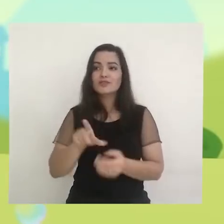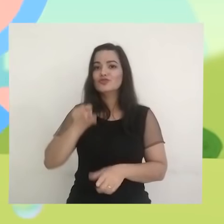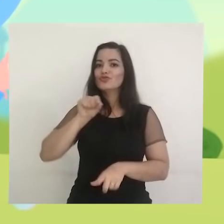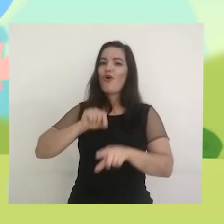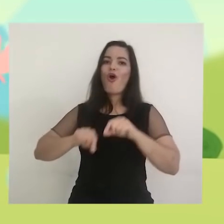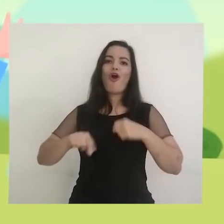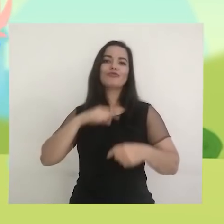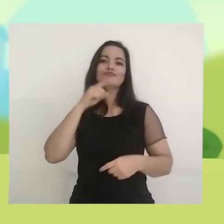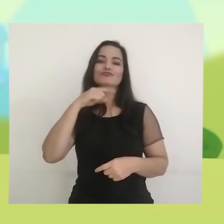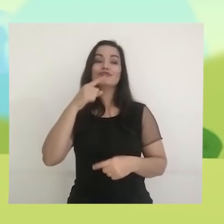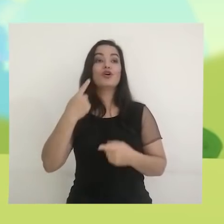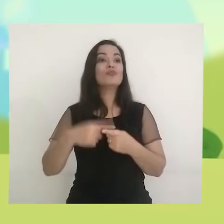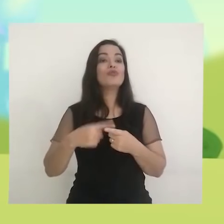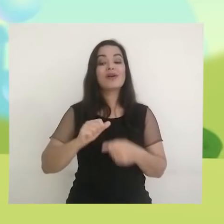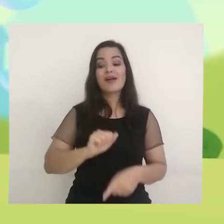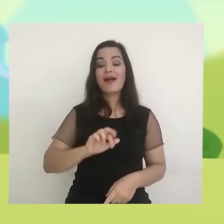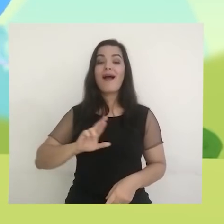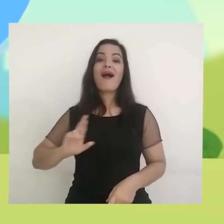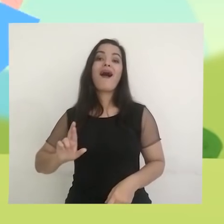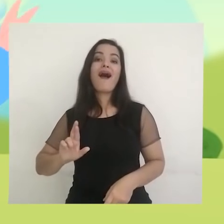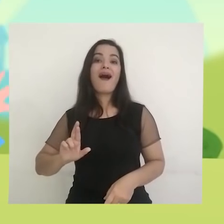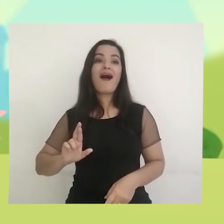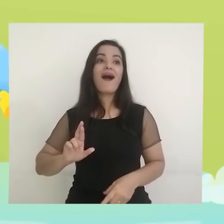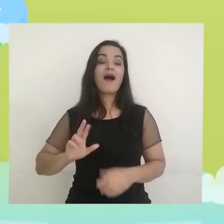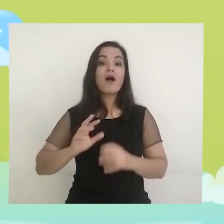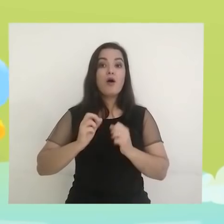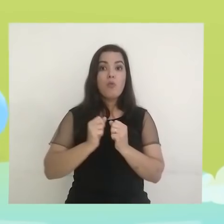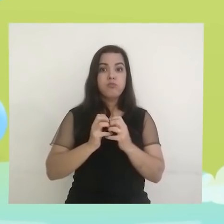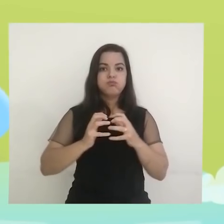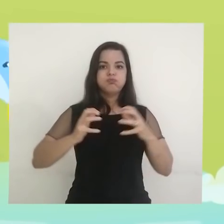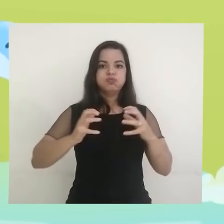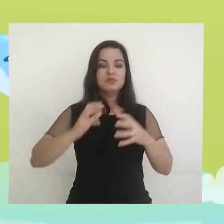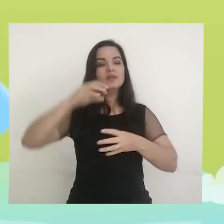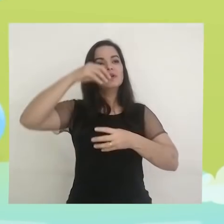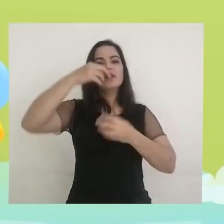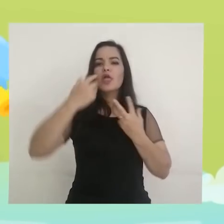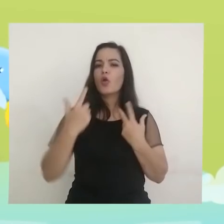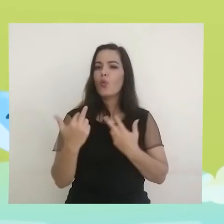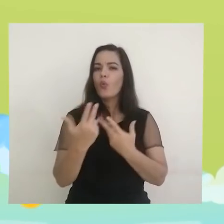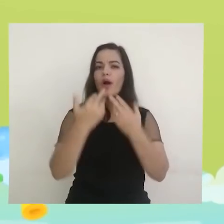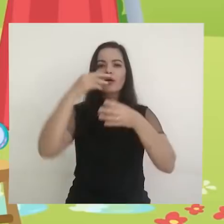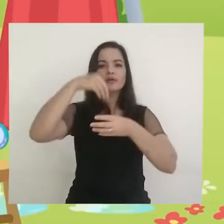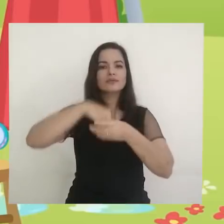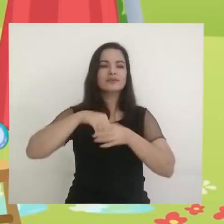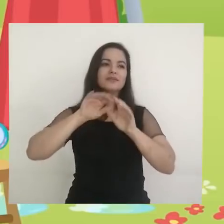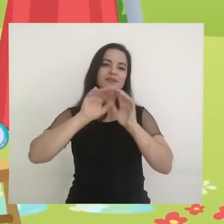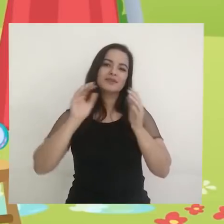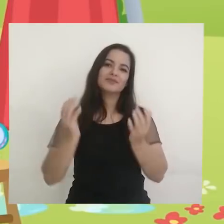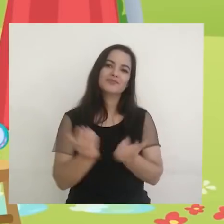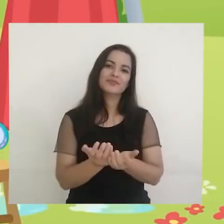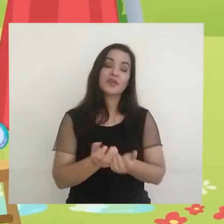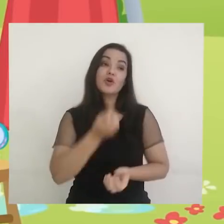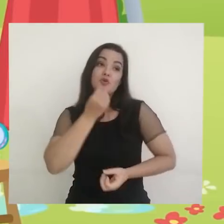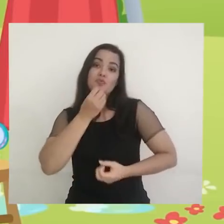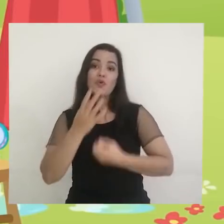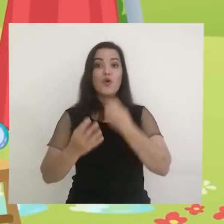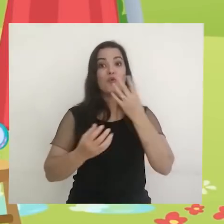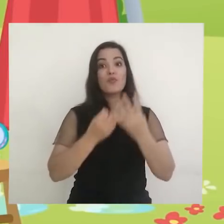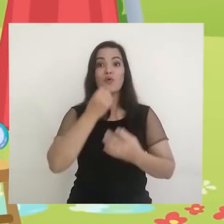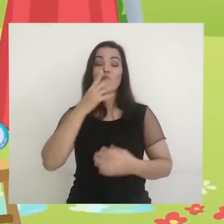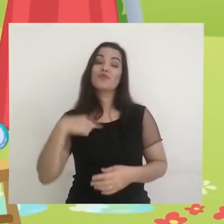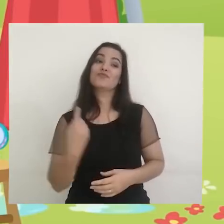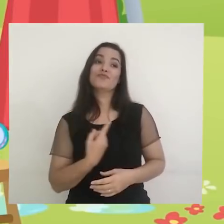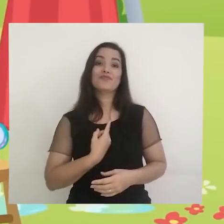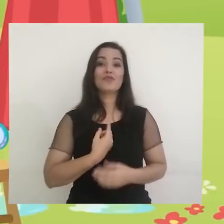escolha, a pressão do ar é igual em toda a bolha. Bom, bom, bom, somos feitas de água e